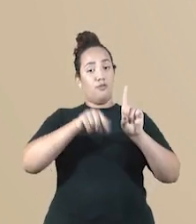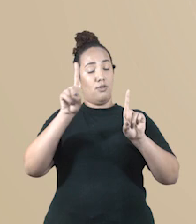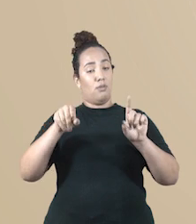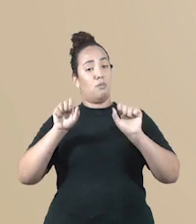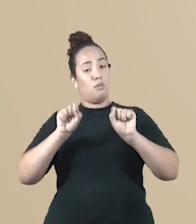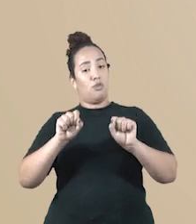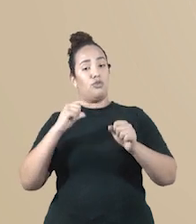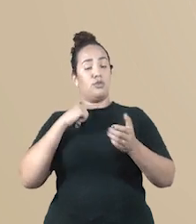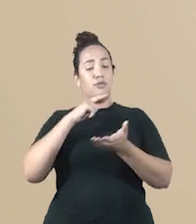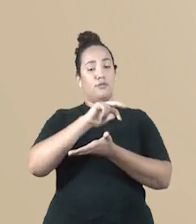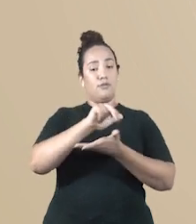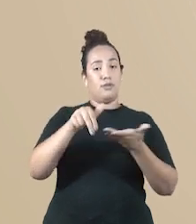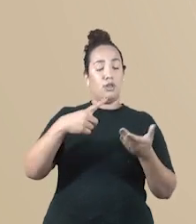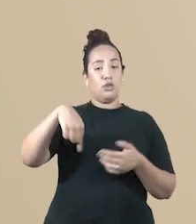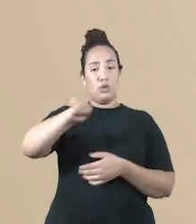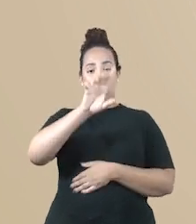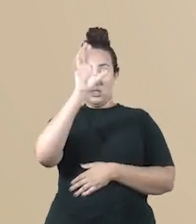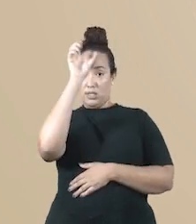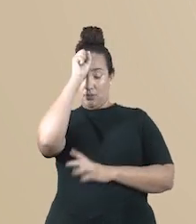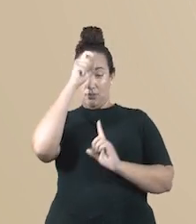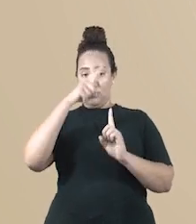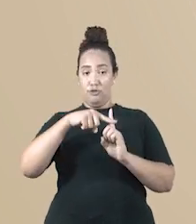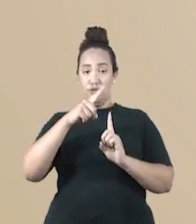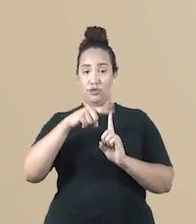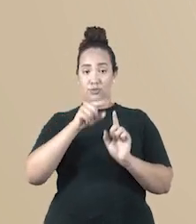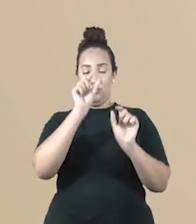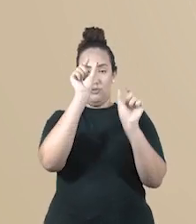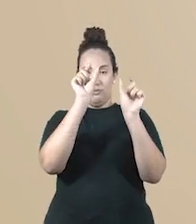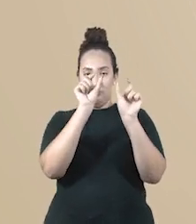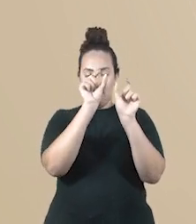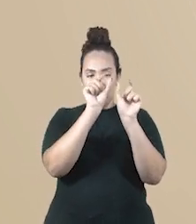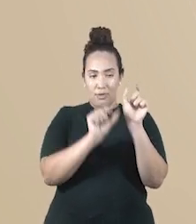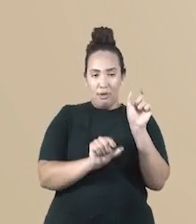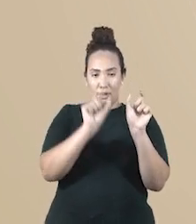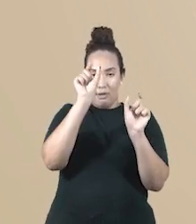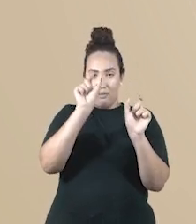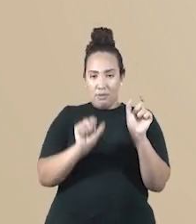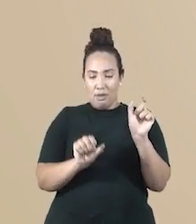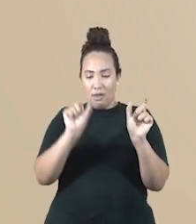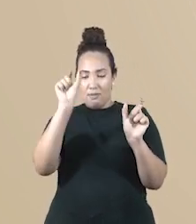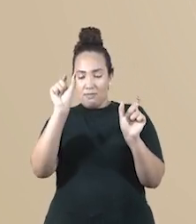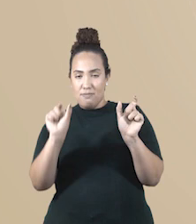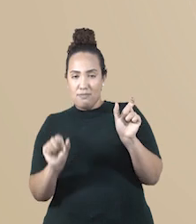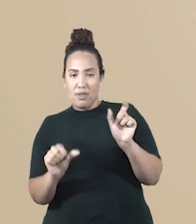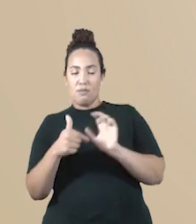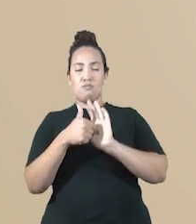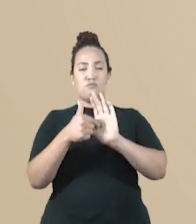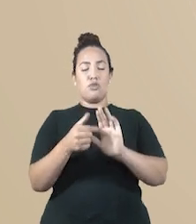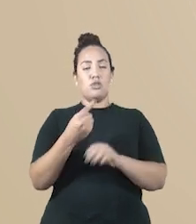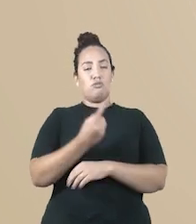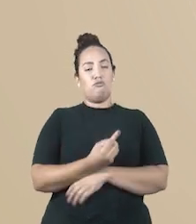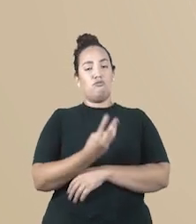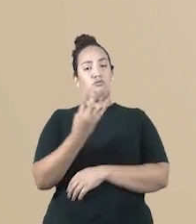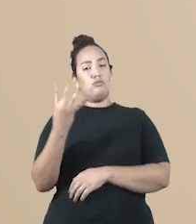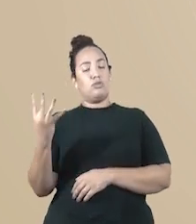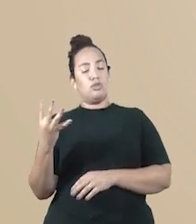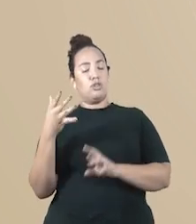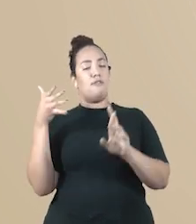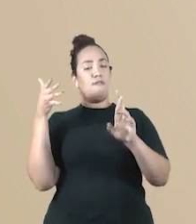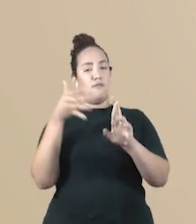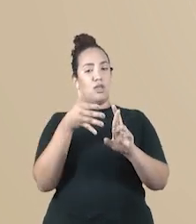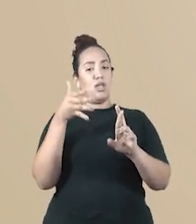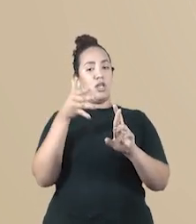várias formas. Aprendemos a ler esse tipo de gráfico, onde as barras nos mostram uma